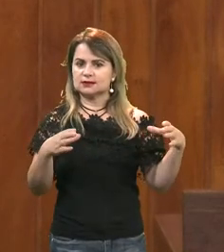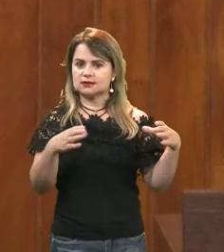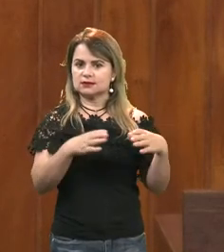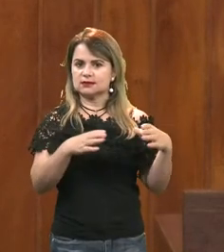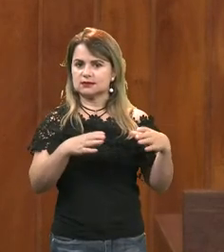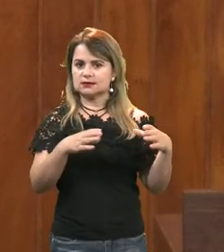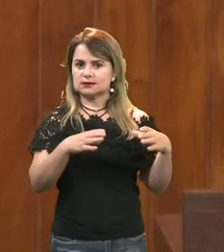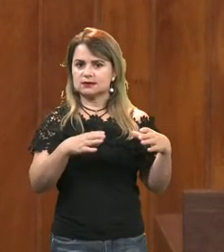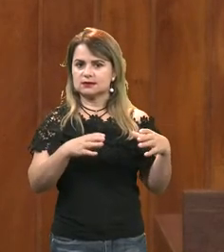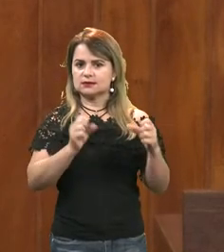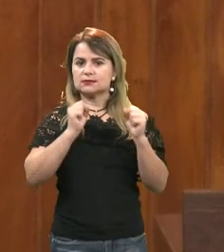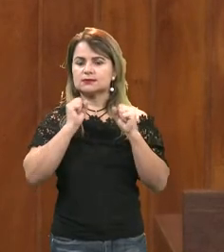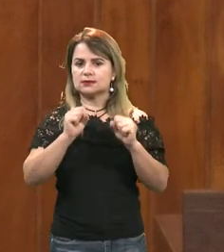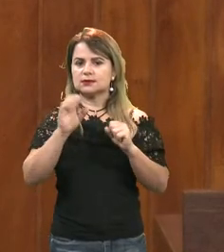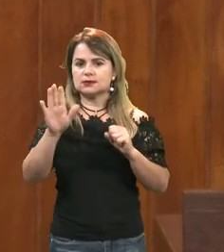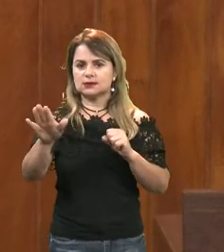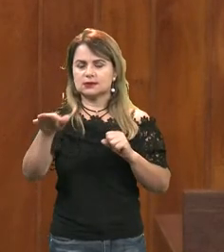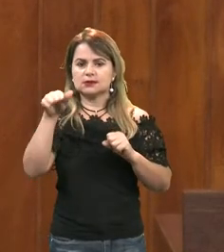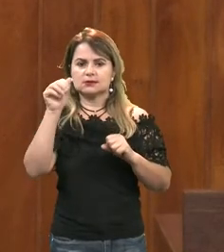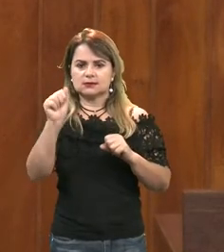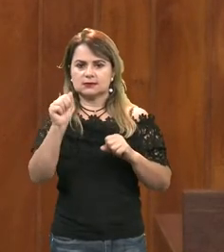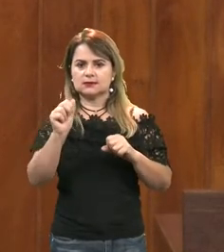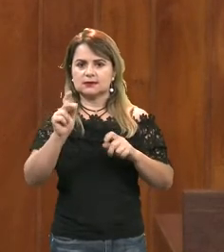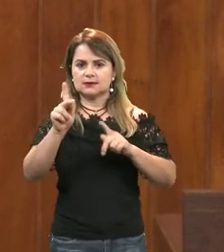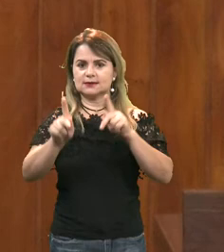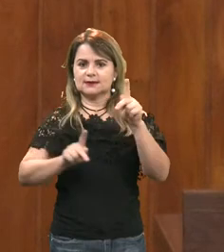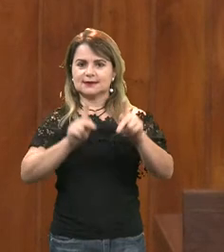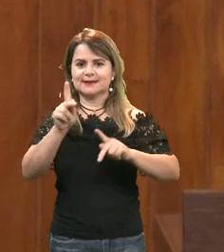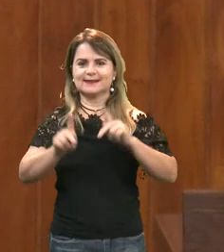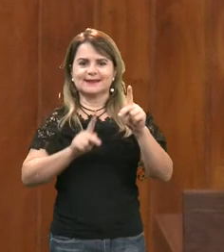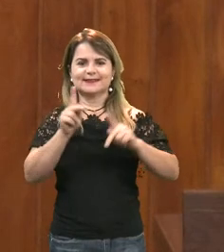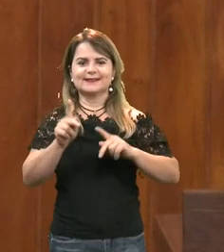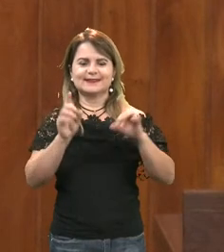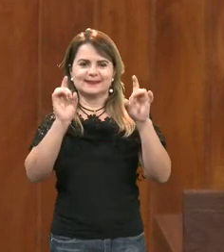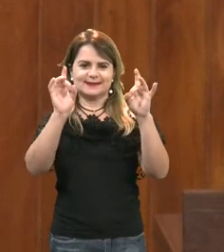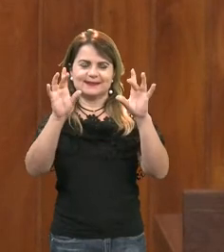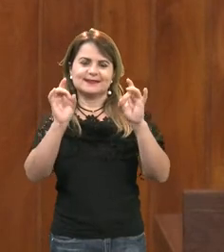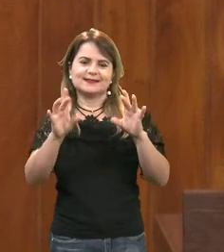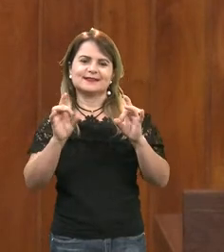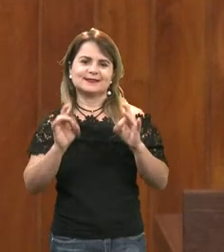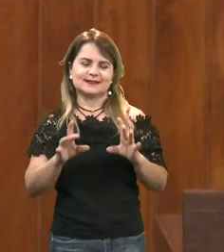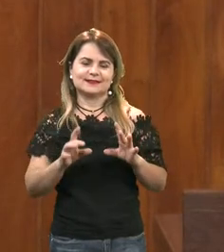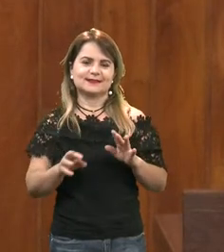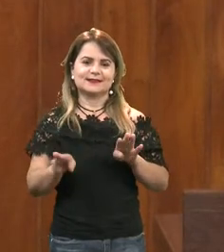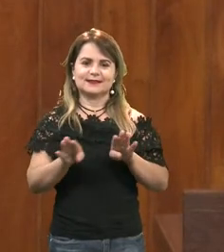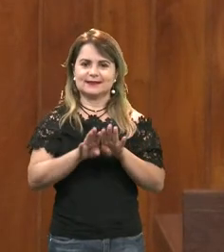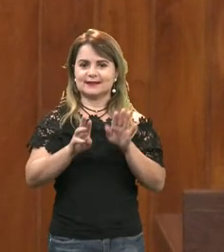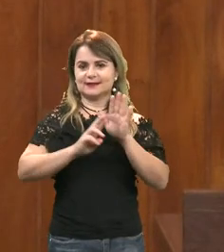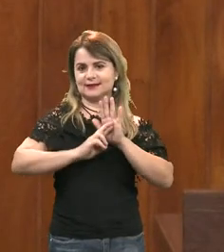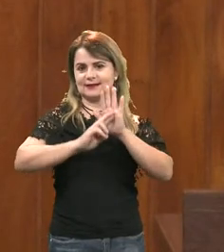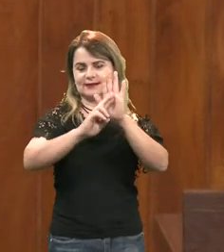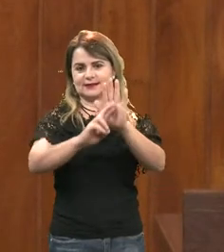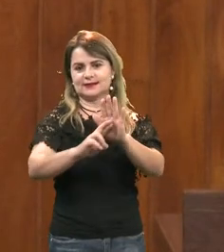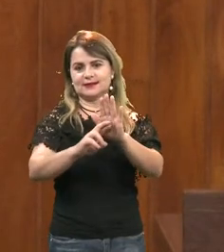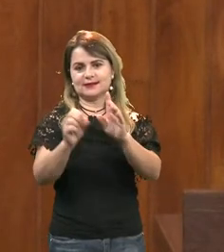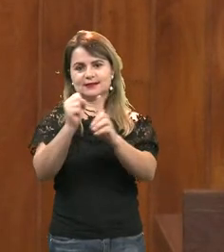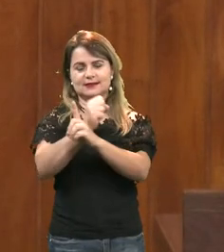convidar gestores, especialistas, acadêmicos e representantes da sociedade